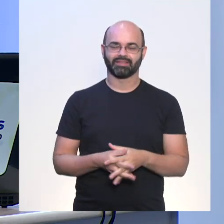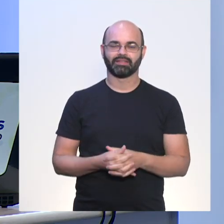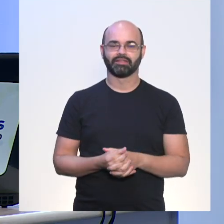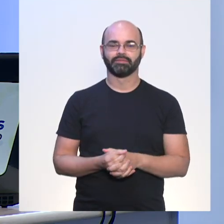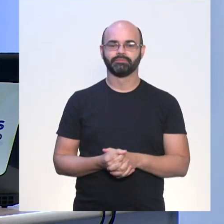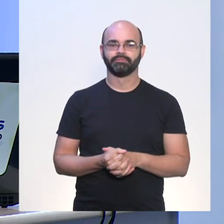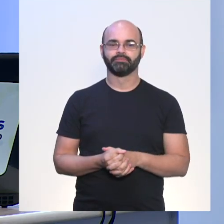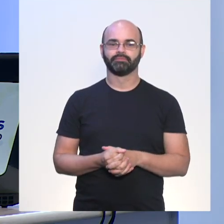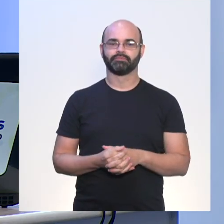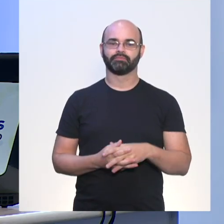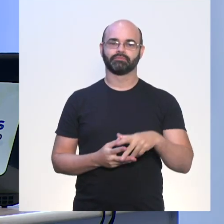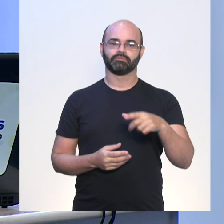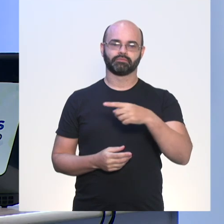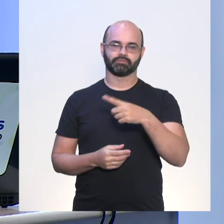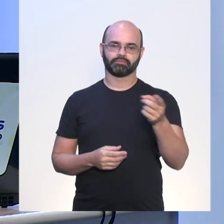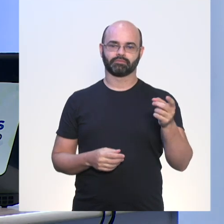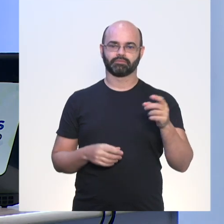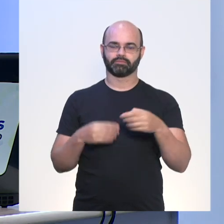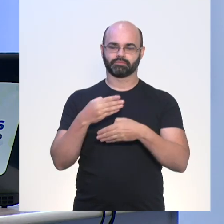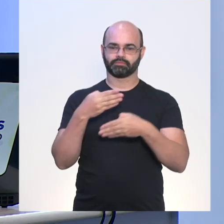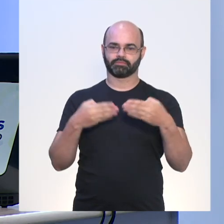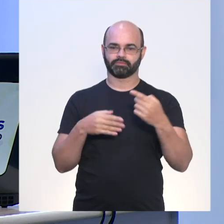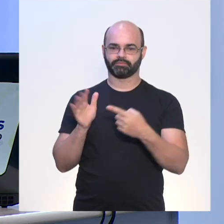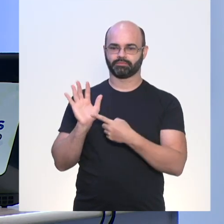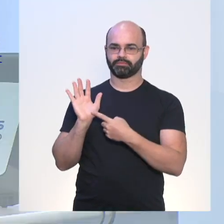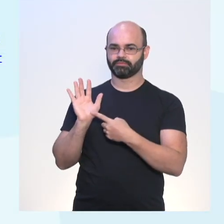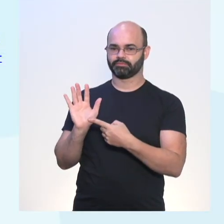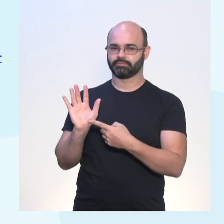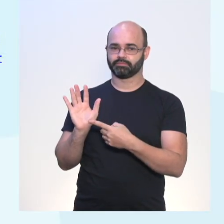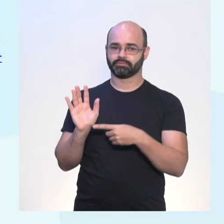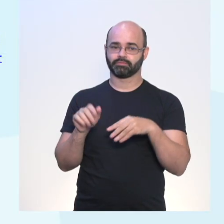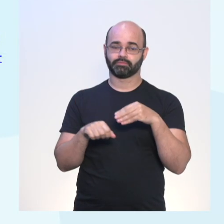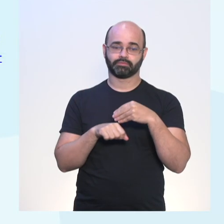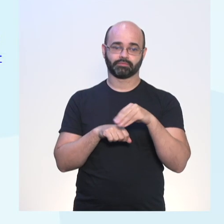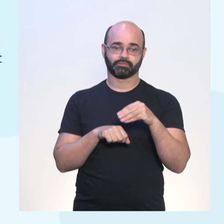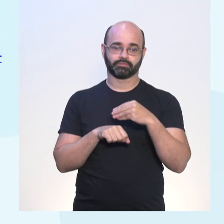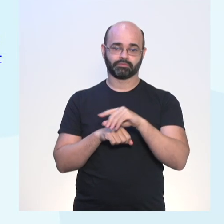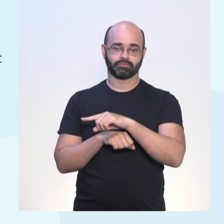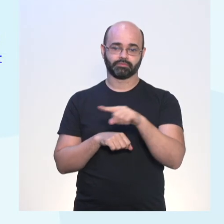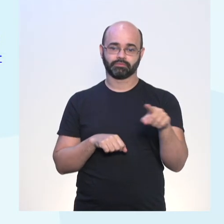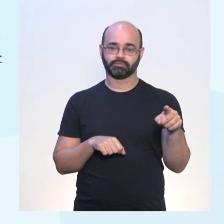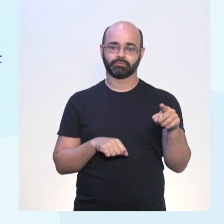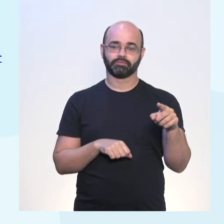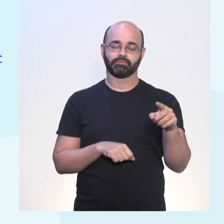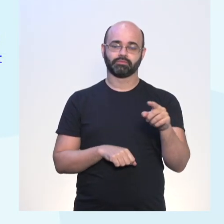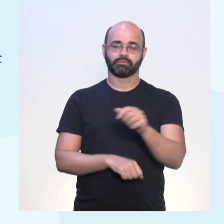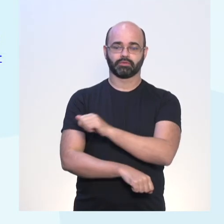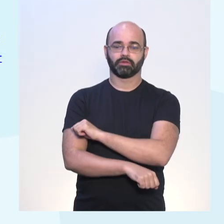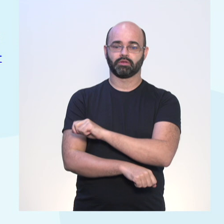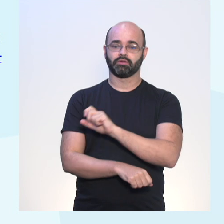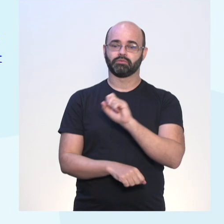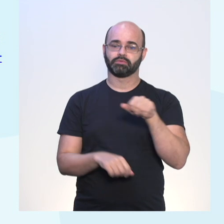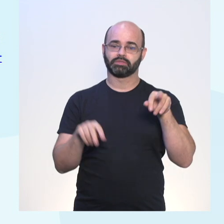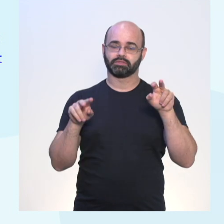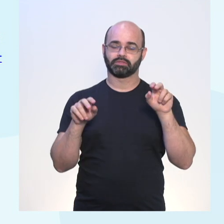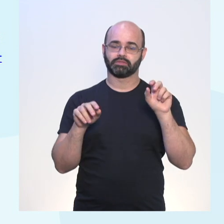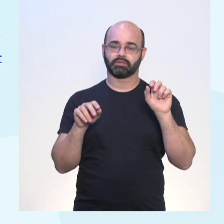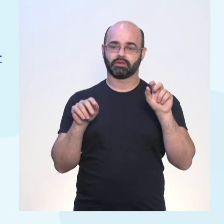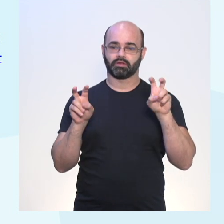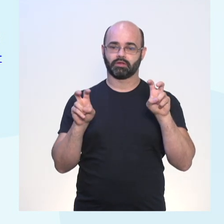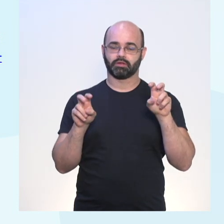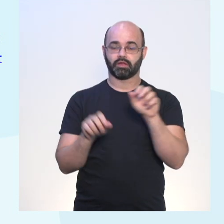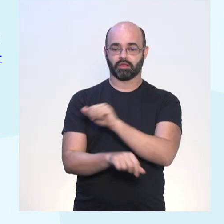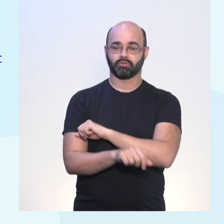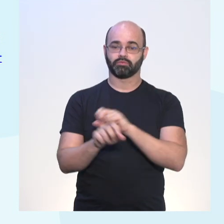gostaria de deixar para vocês na tela algumas sugestões para os estudantes que se interessaram pelo tema,